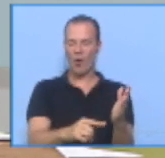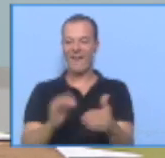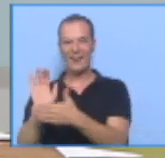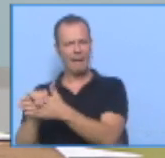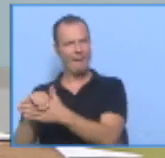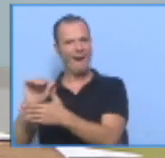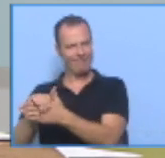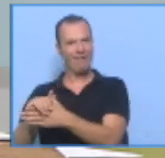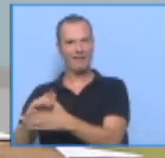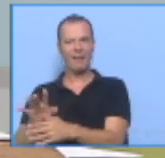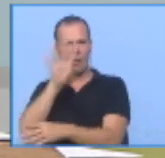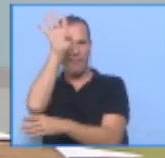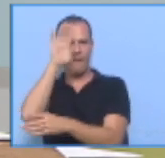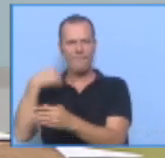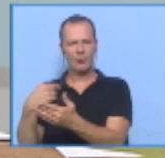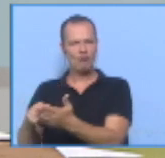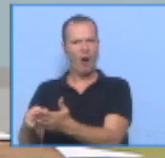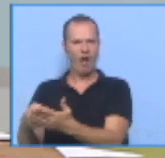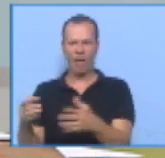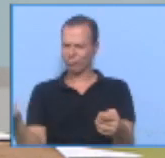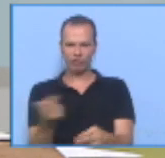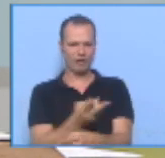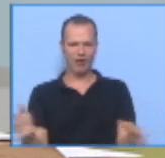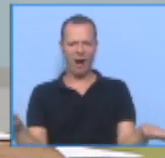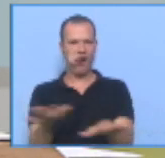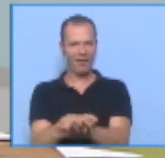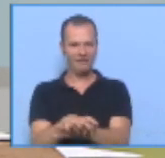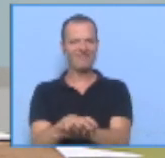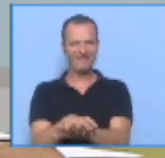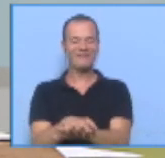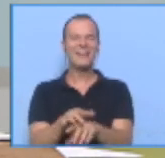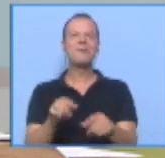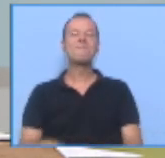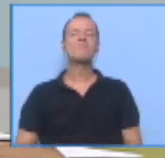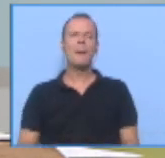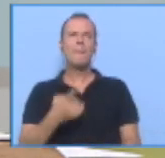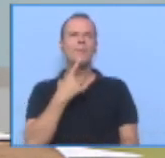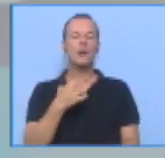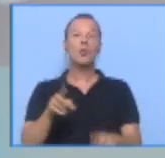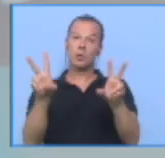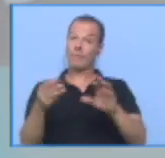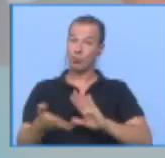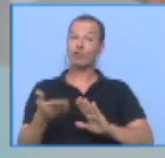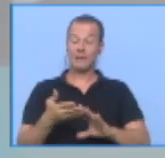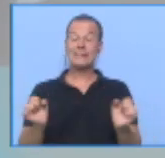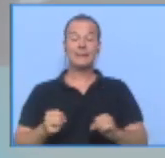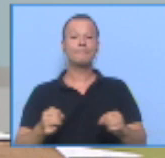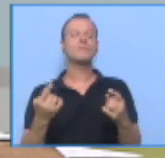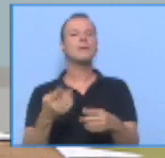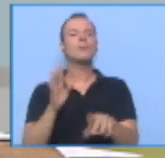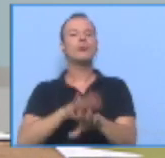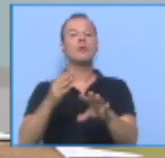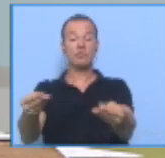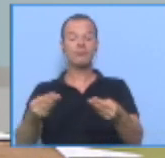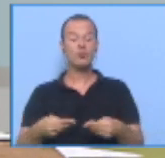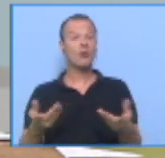Francisco e do intuir de Francisco neste texto. O tema é urgente, cada O vez tema mais é urgente. E é por isso que eu trago este